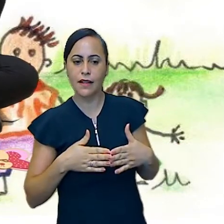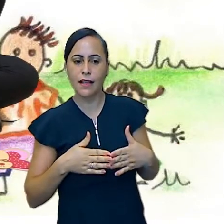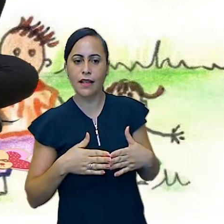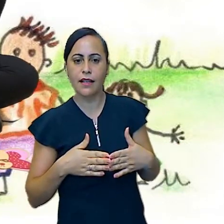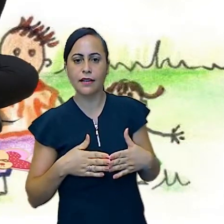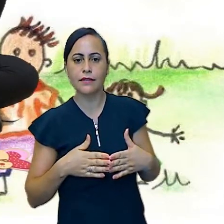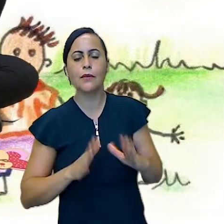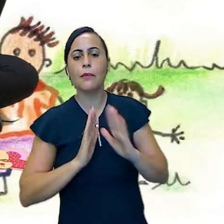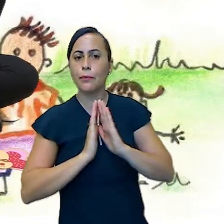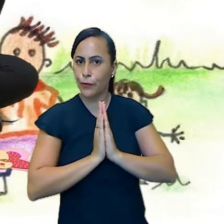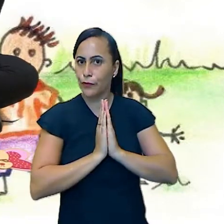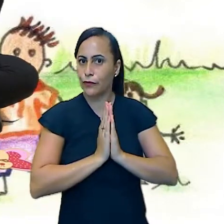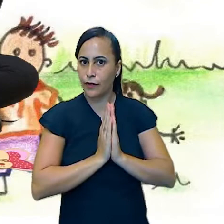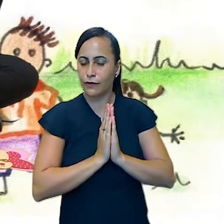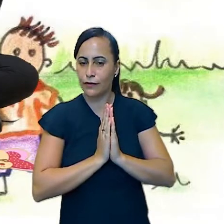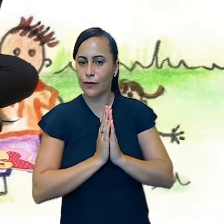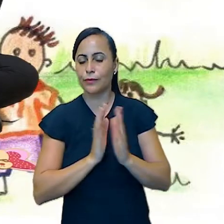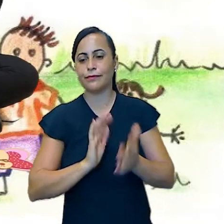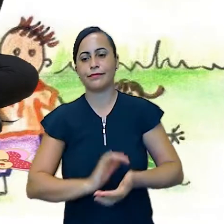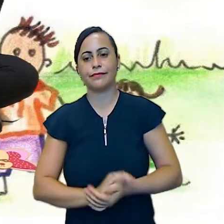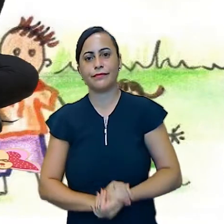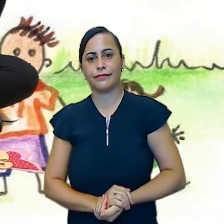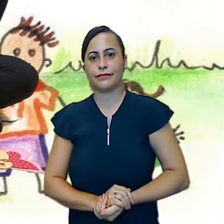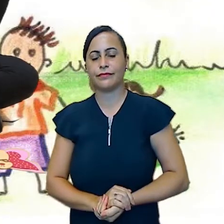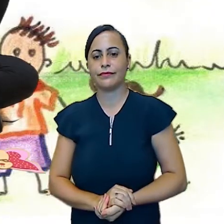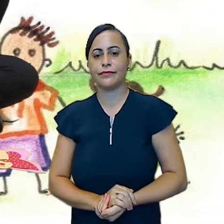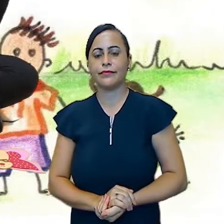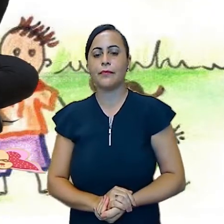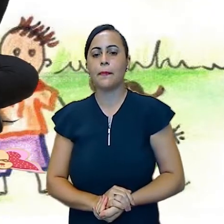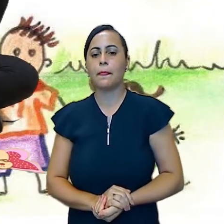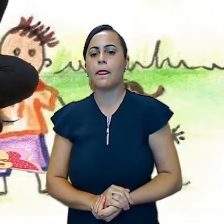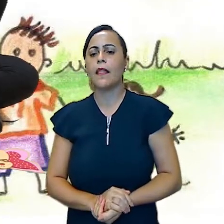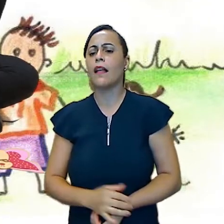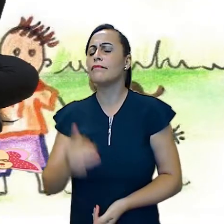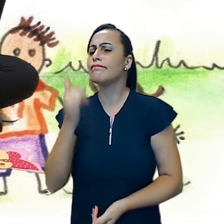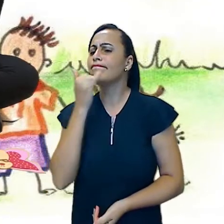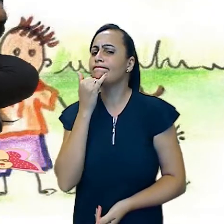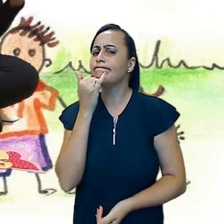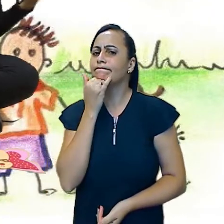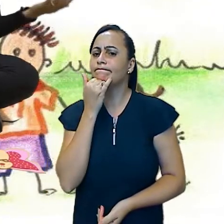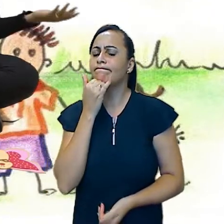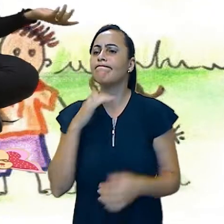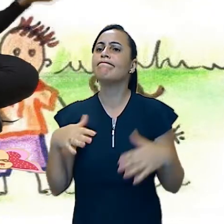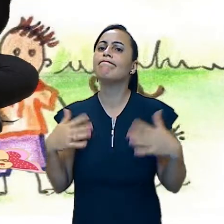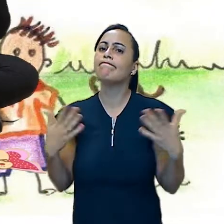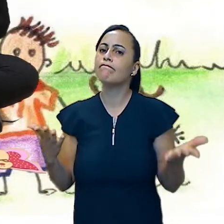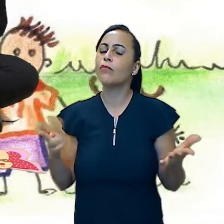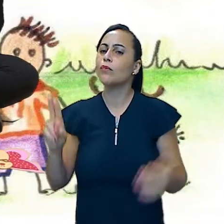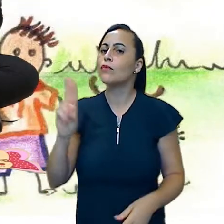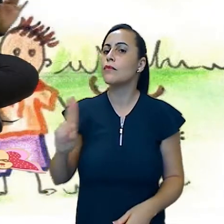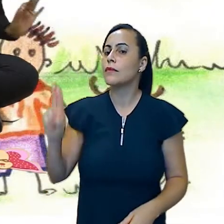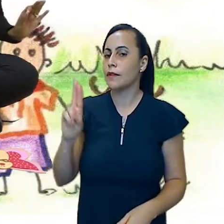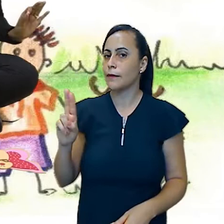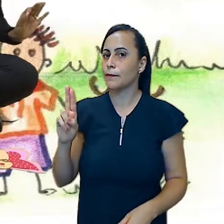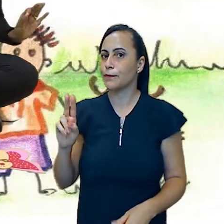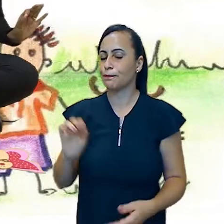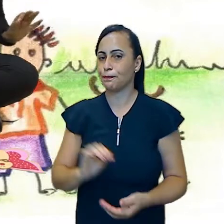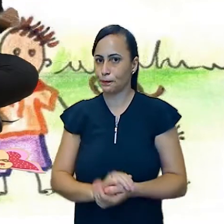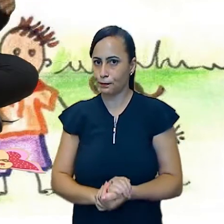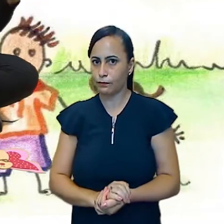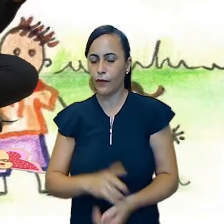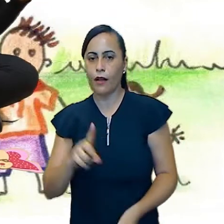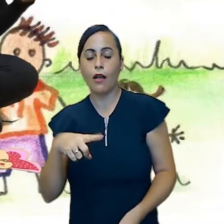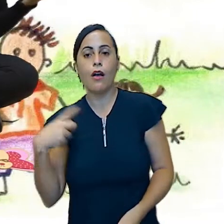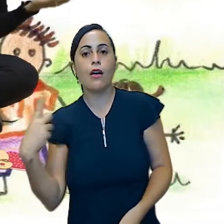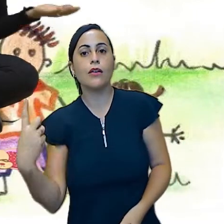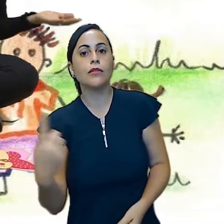por favor. Olha que legal. E desculpe. Ah, se nós fazemos algo